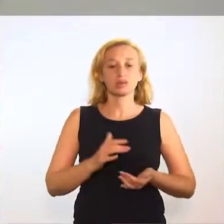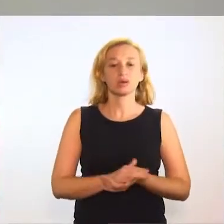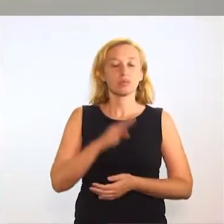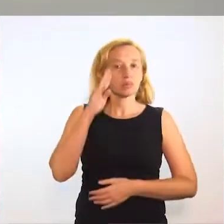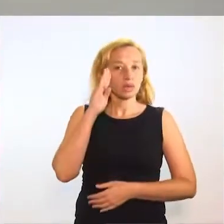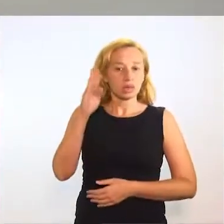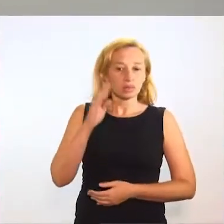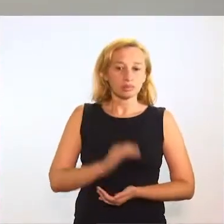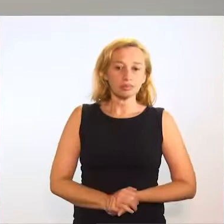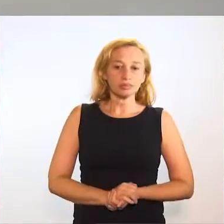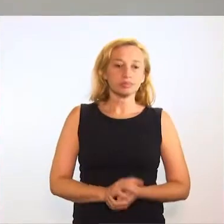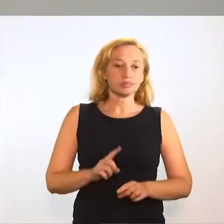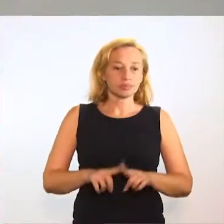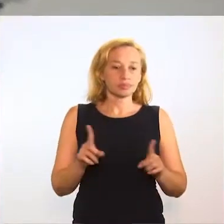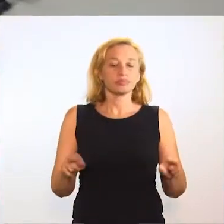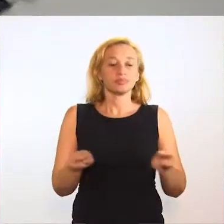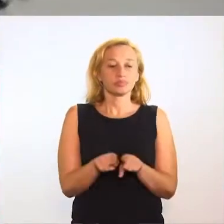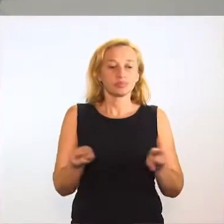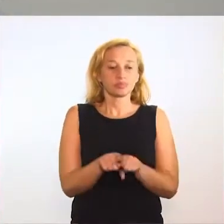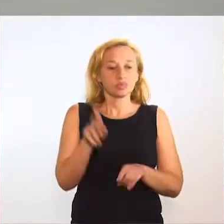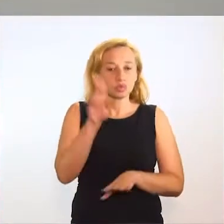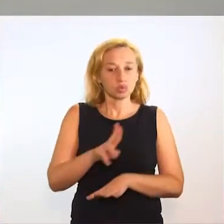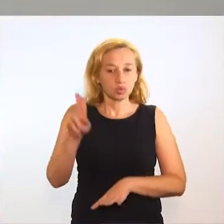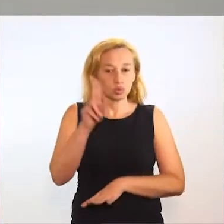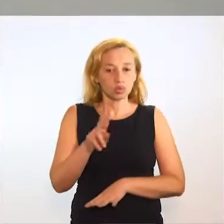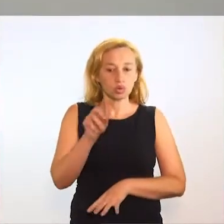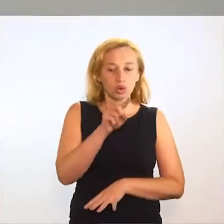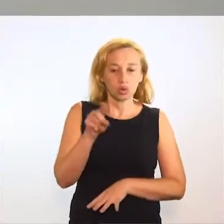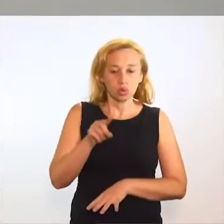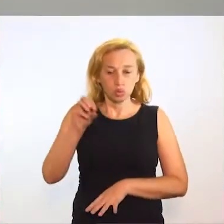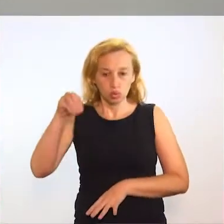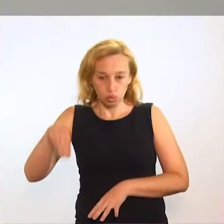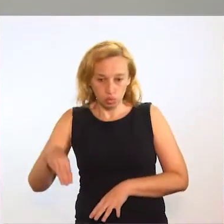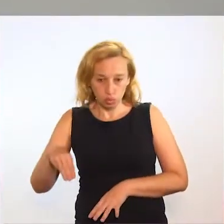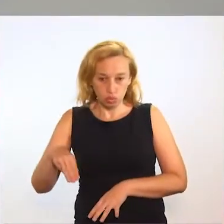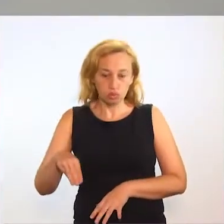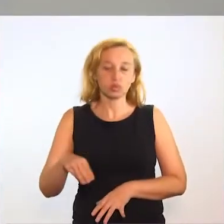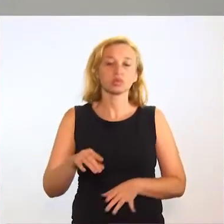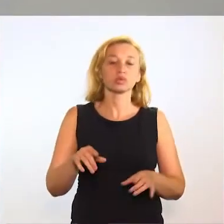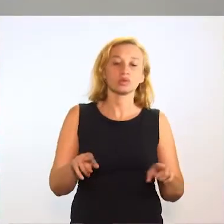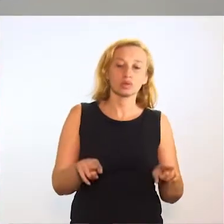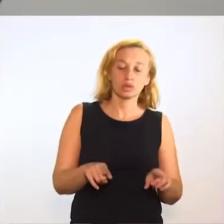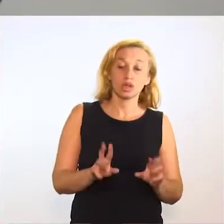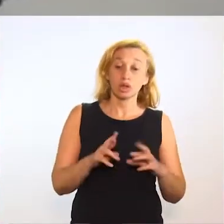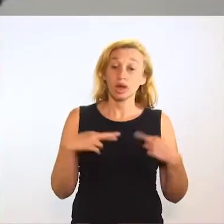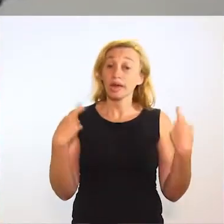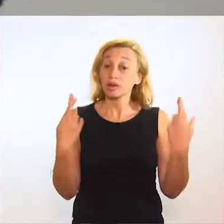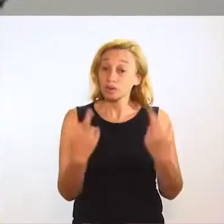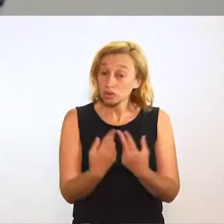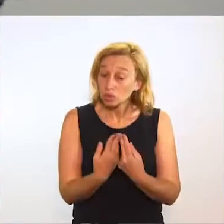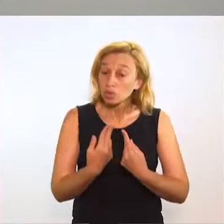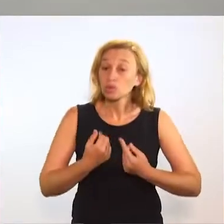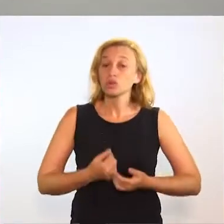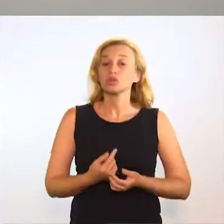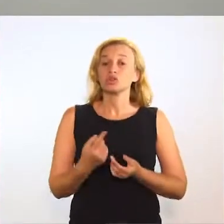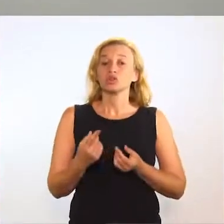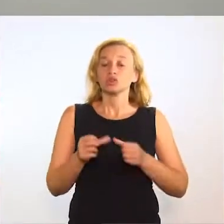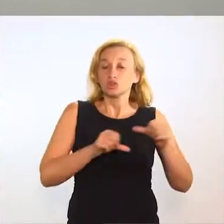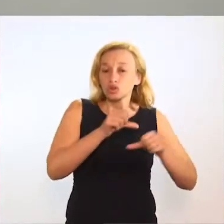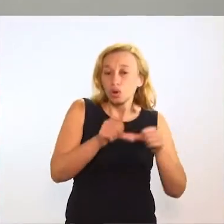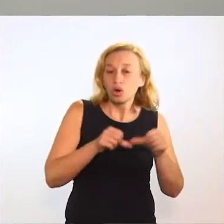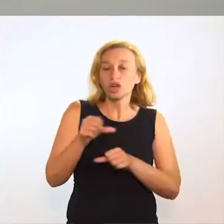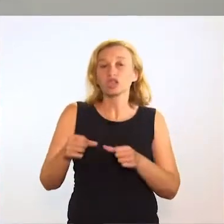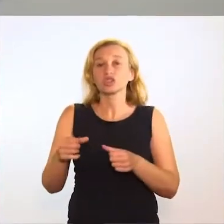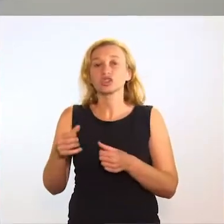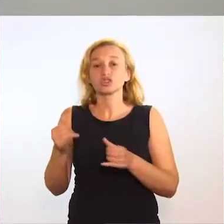então, acho que o WhatsApp é o principal, mas a gente tem utilizado também o Zoom, isso como uma ferramenta que para a gente ter esses encontros e poder ter